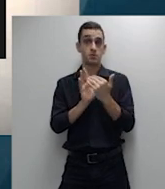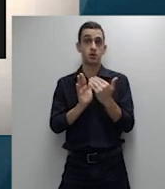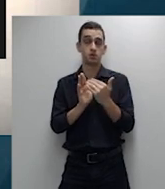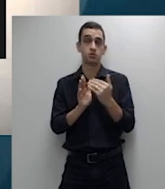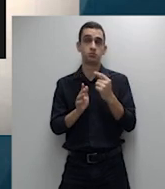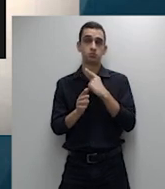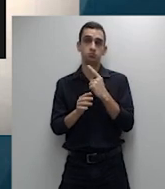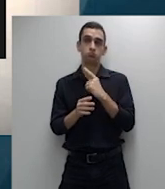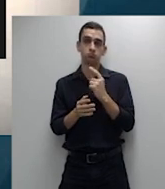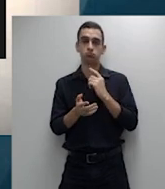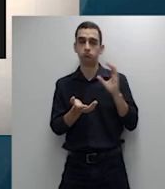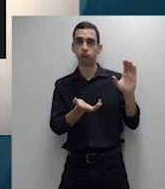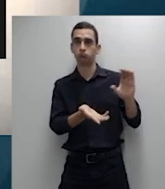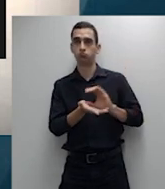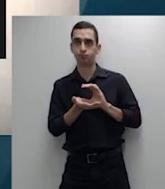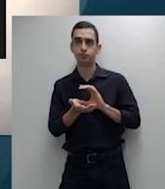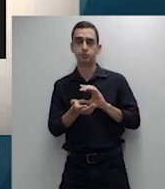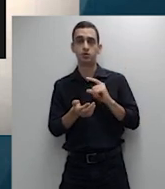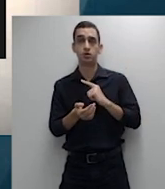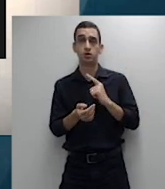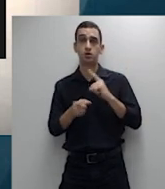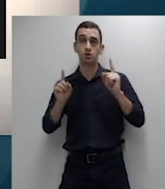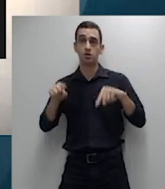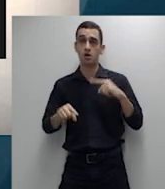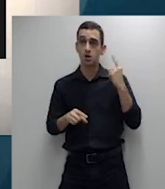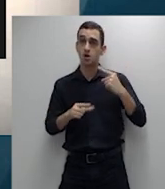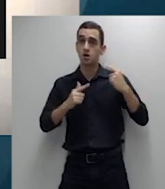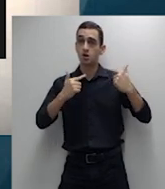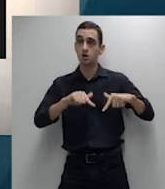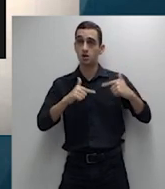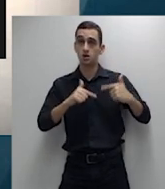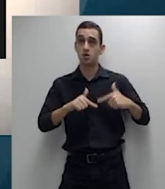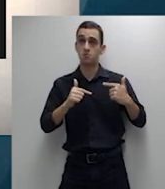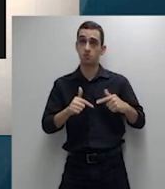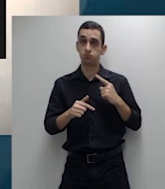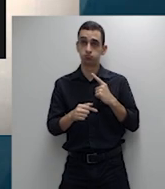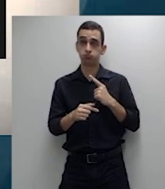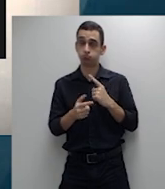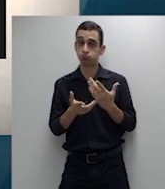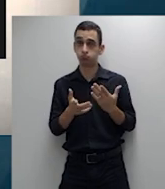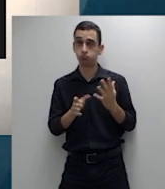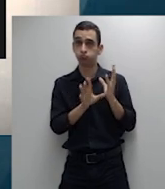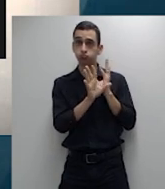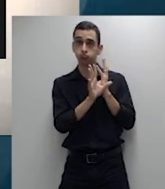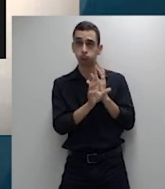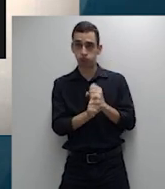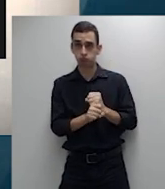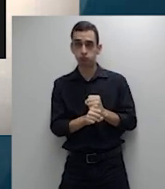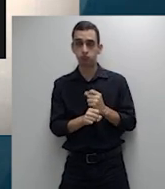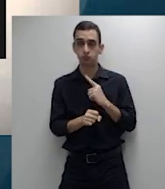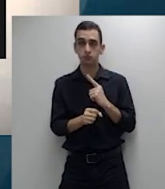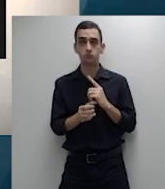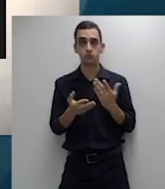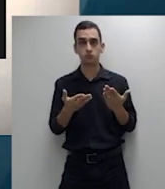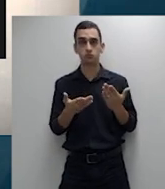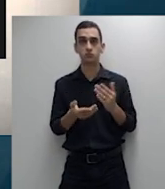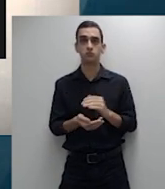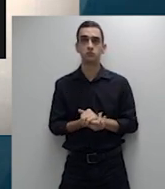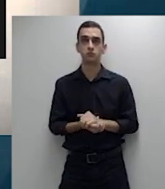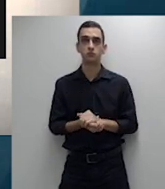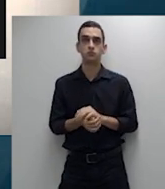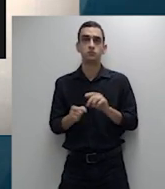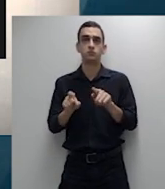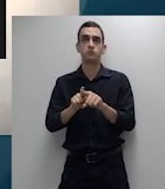uma verba honorária a o numeral ^ o que